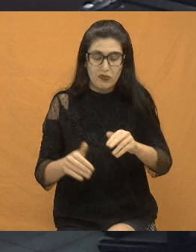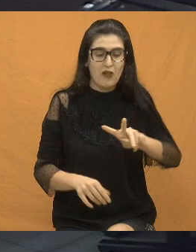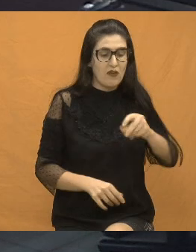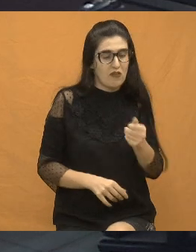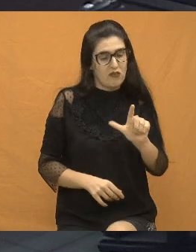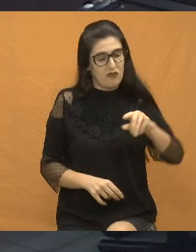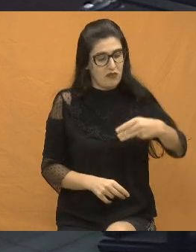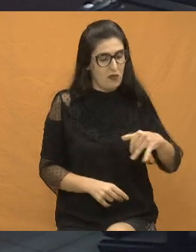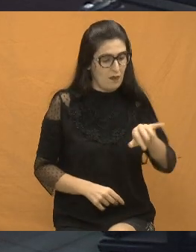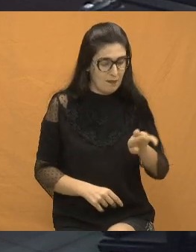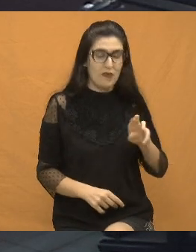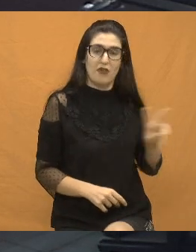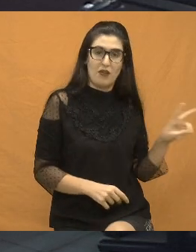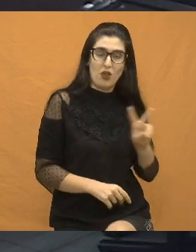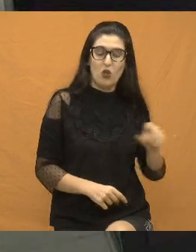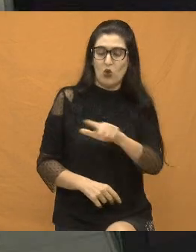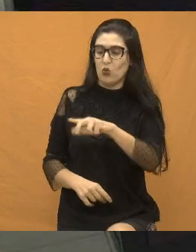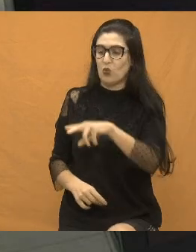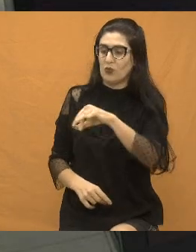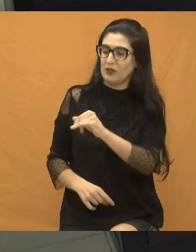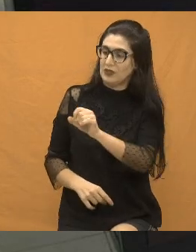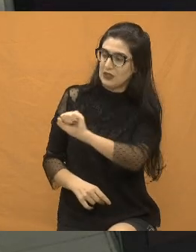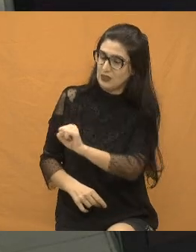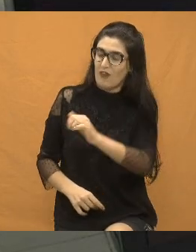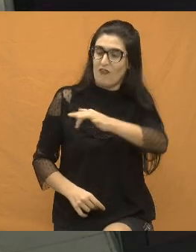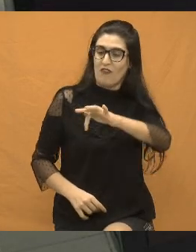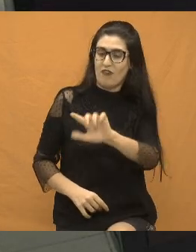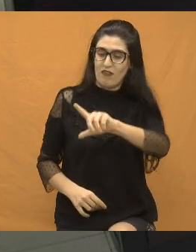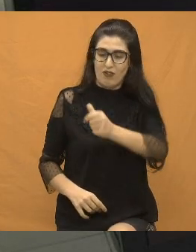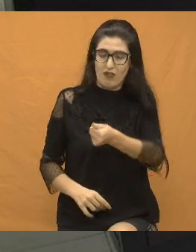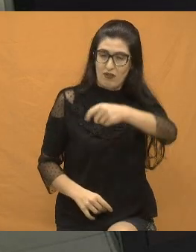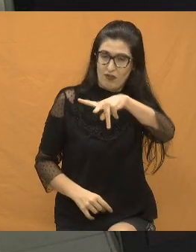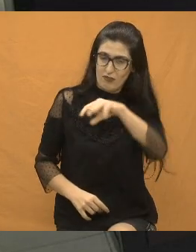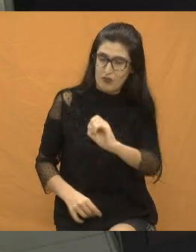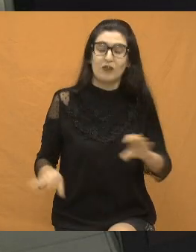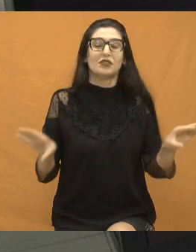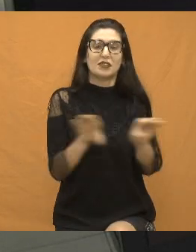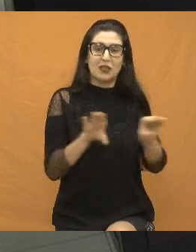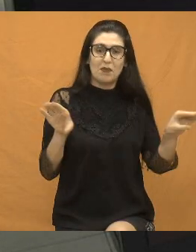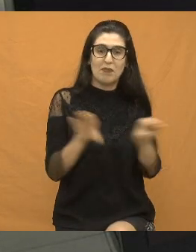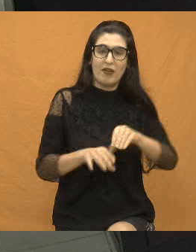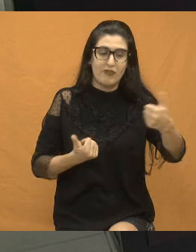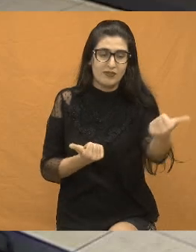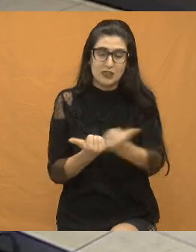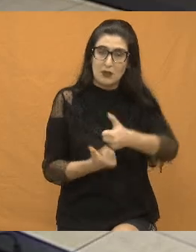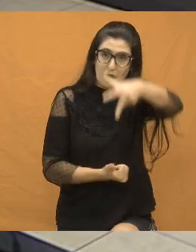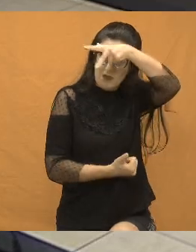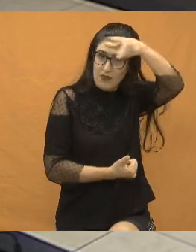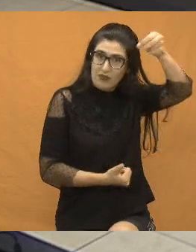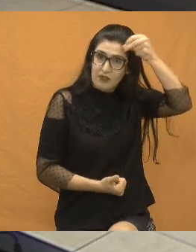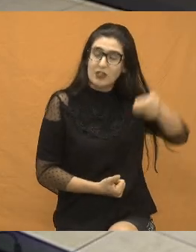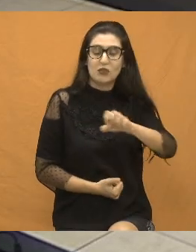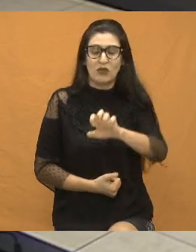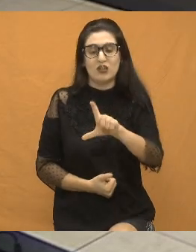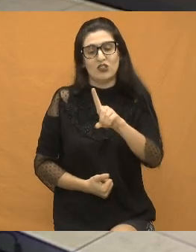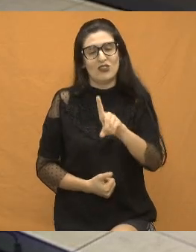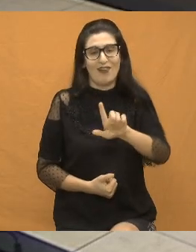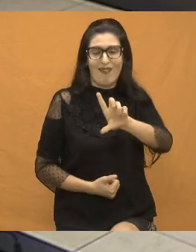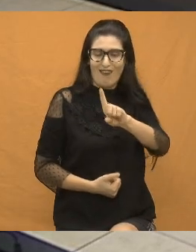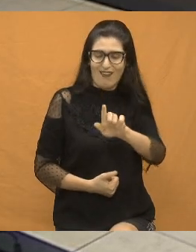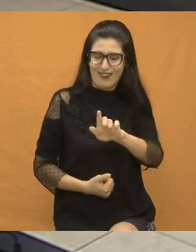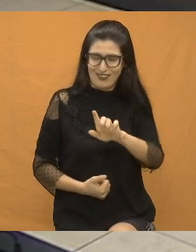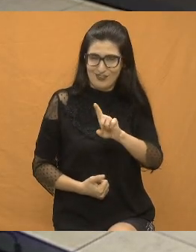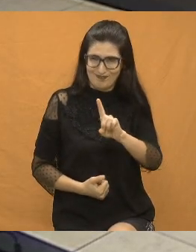Parque Meia Lua, o vereador Luiz Flávio. Quero agradecer também aqui a presença do nosso vice-prefeito, Edgar Sazak, meu eterno